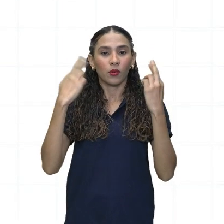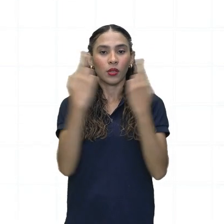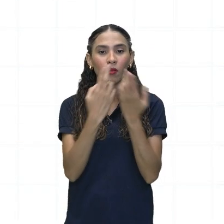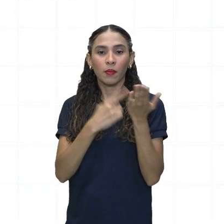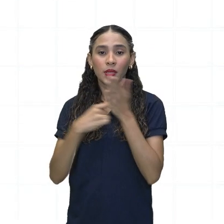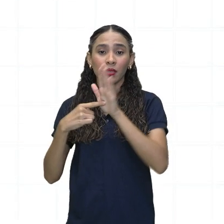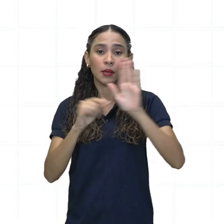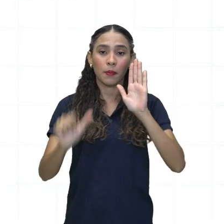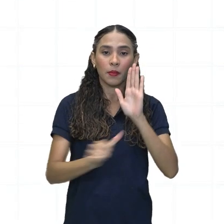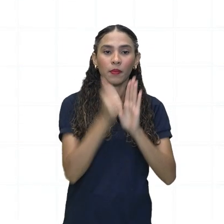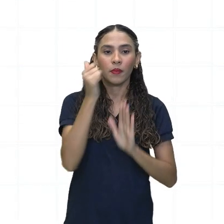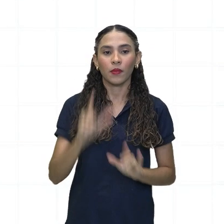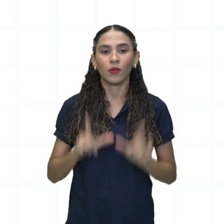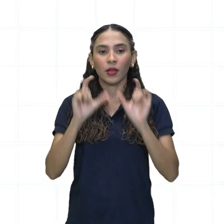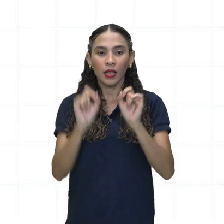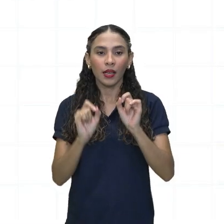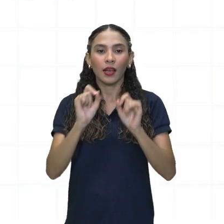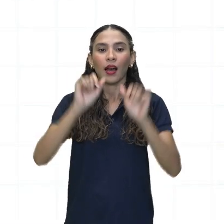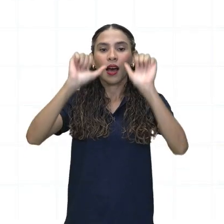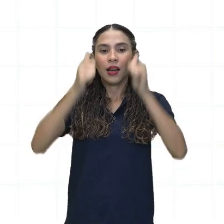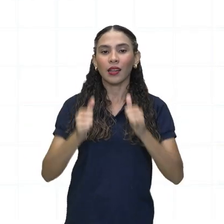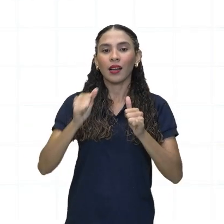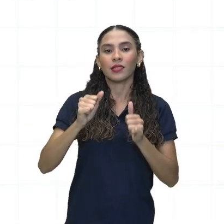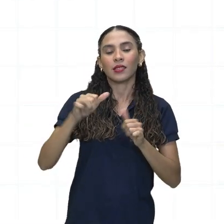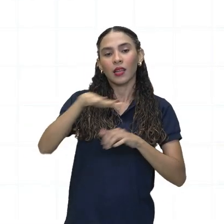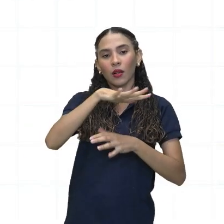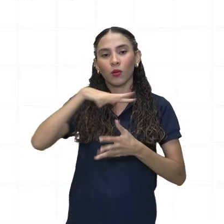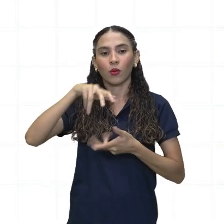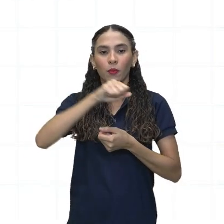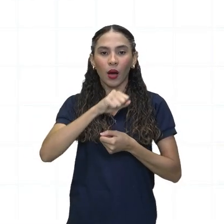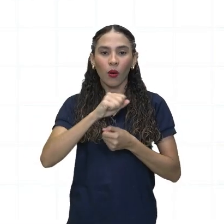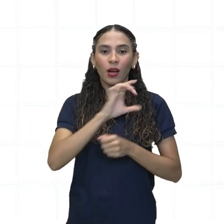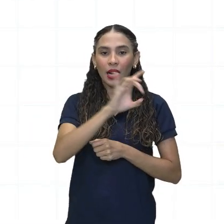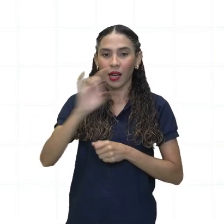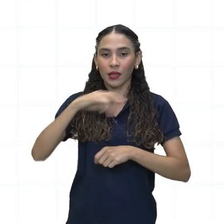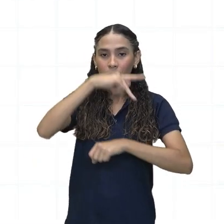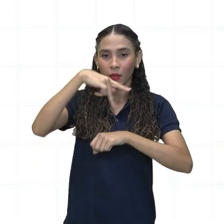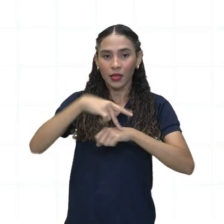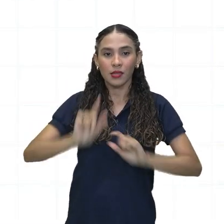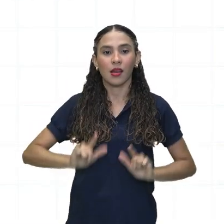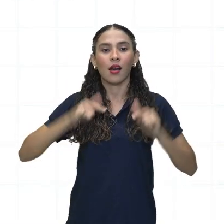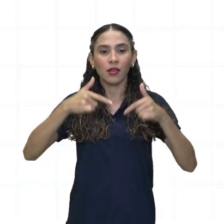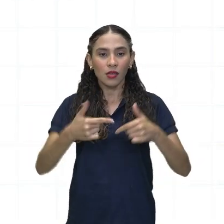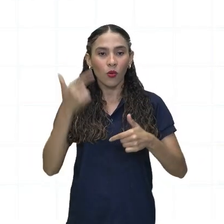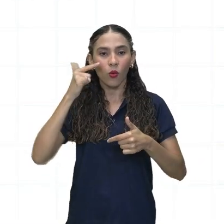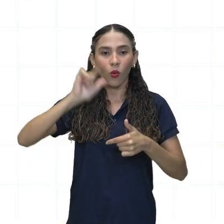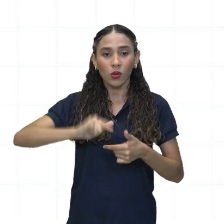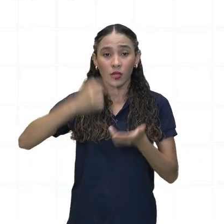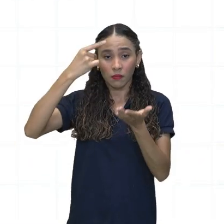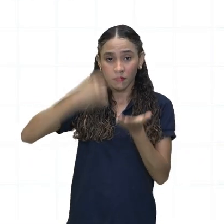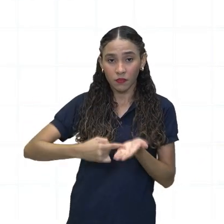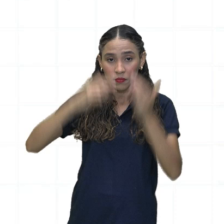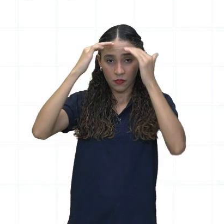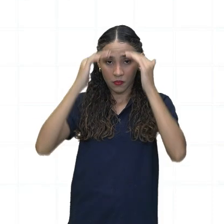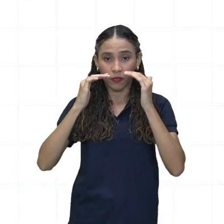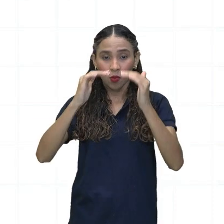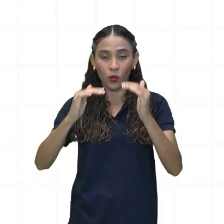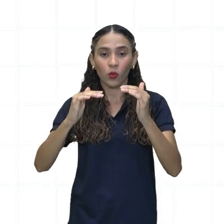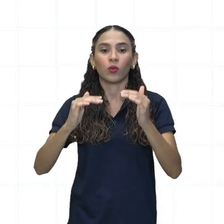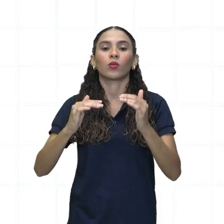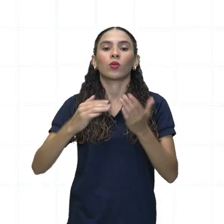pela primeira vez um balanço global de como cada país está atuando para cumprir com o Acordo de